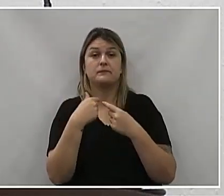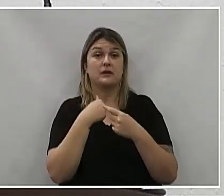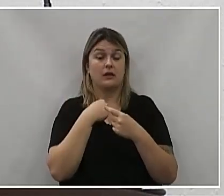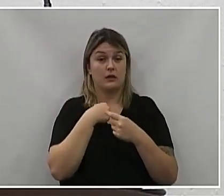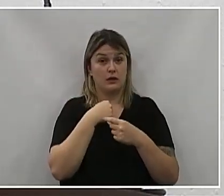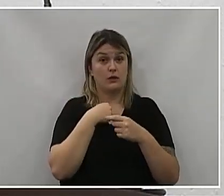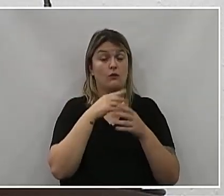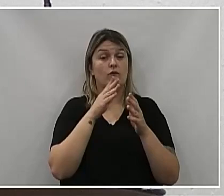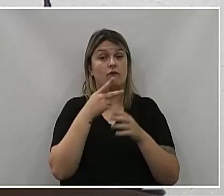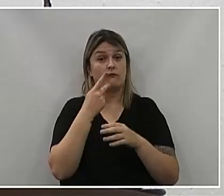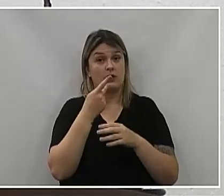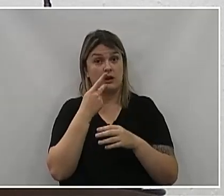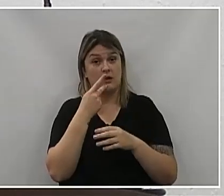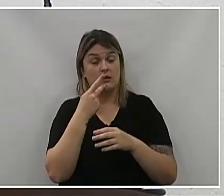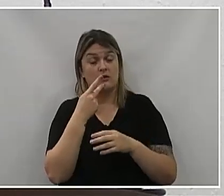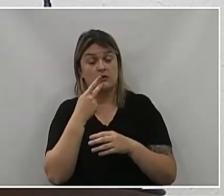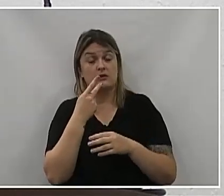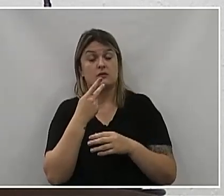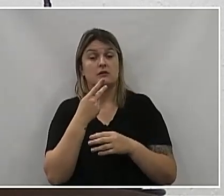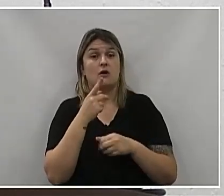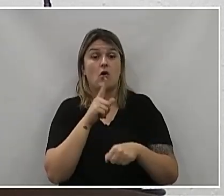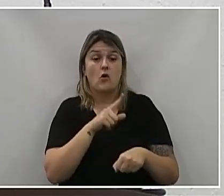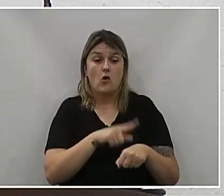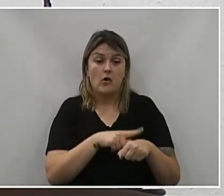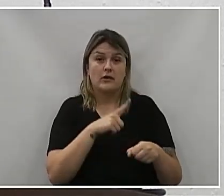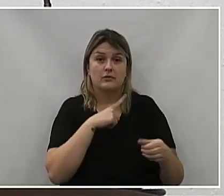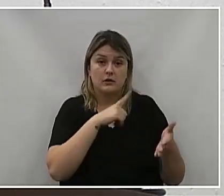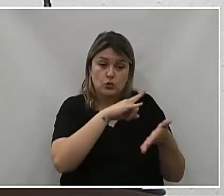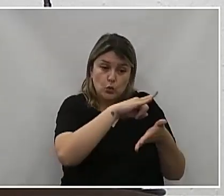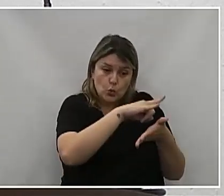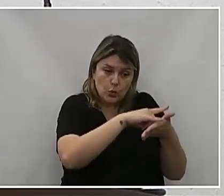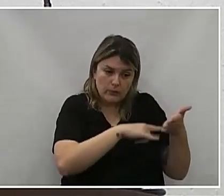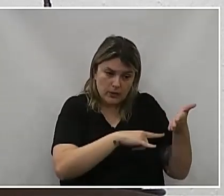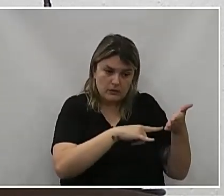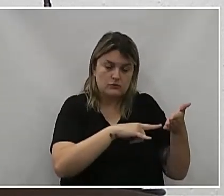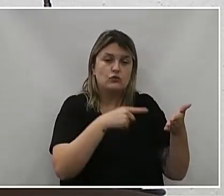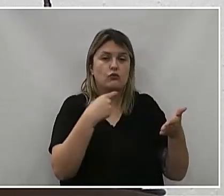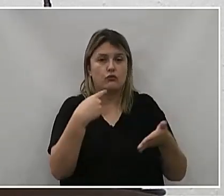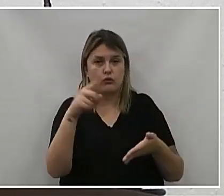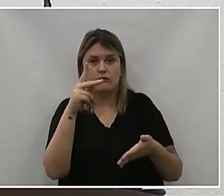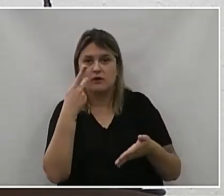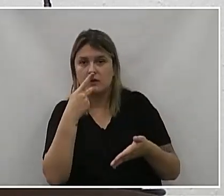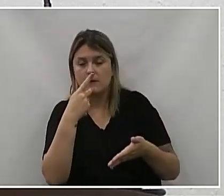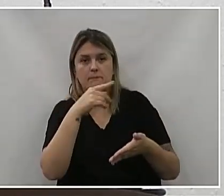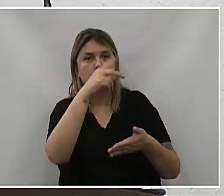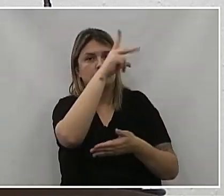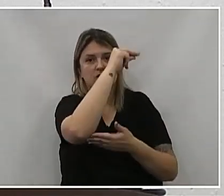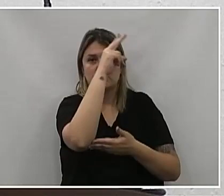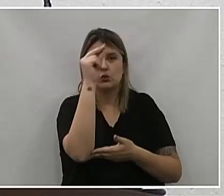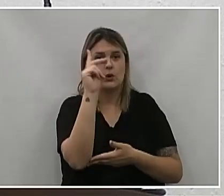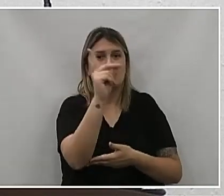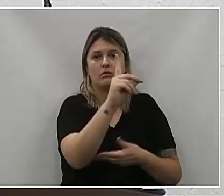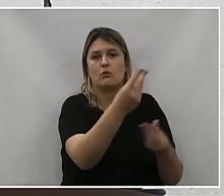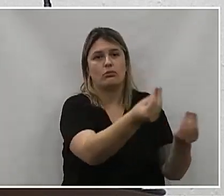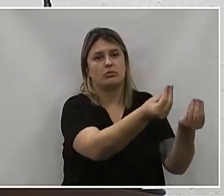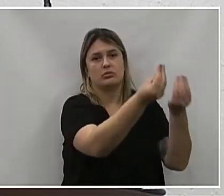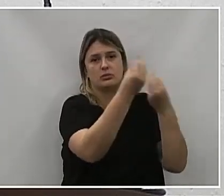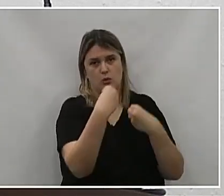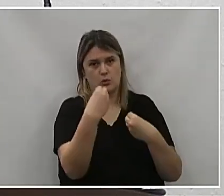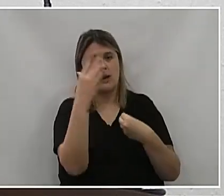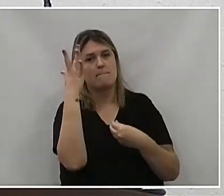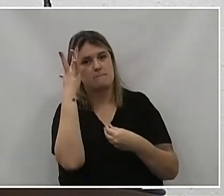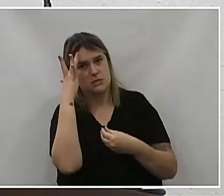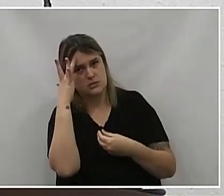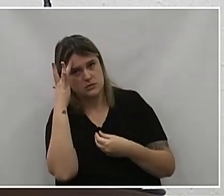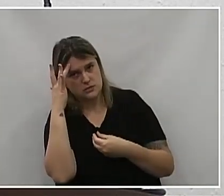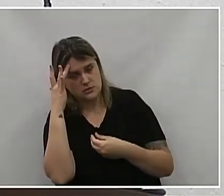Eu só falei assim, vou me manifestar a hora que eu tiver a documentação. Como não obtive a documentação da prefeitura, amanhã eu vou ter que